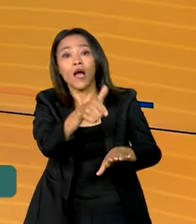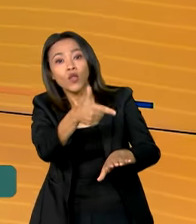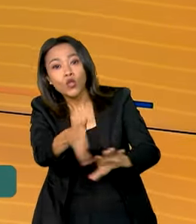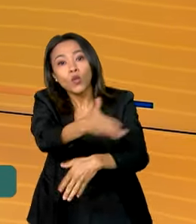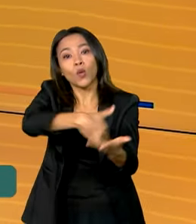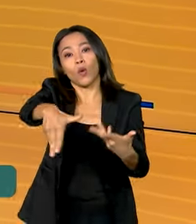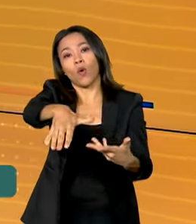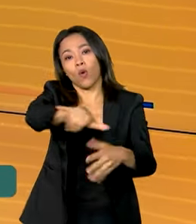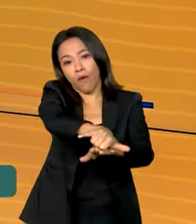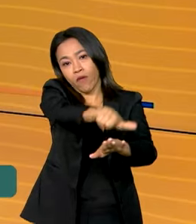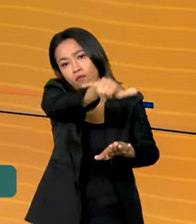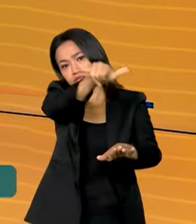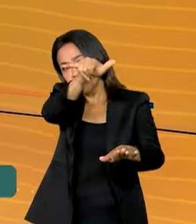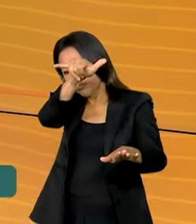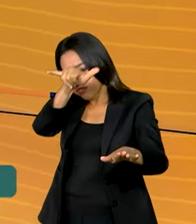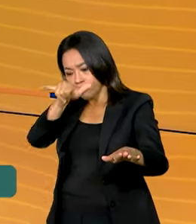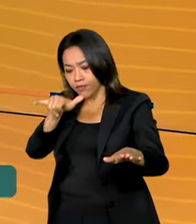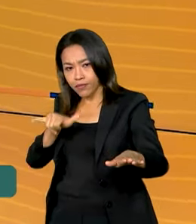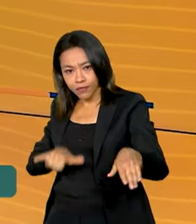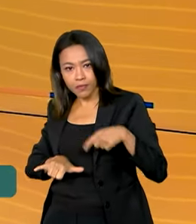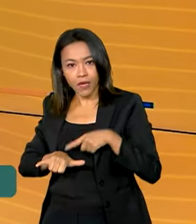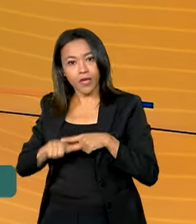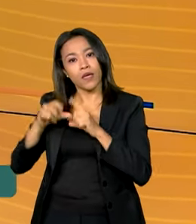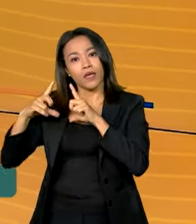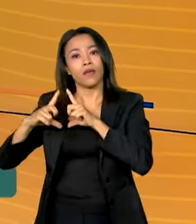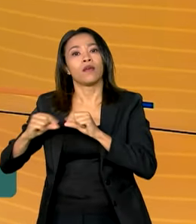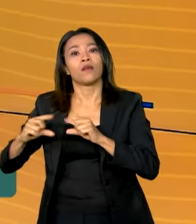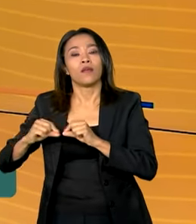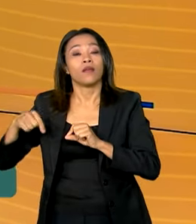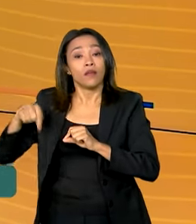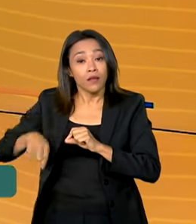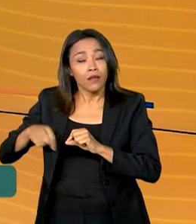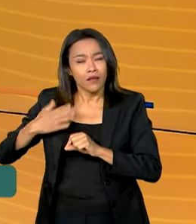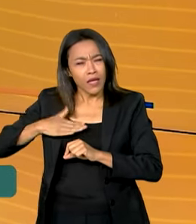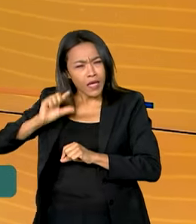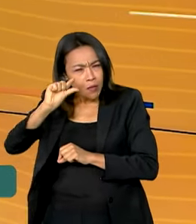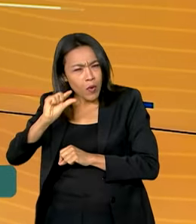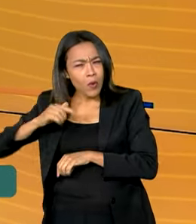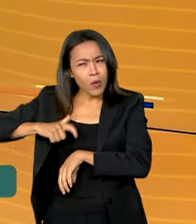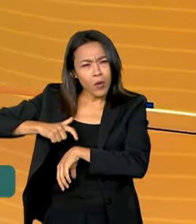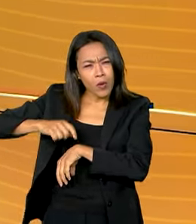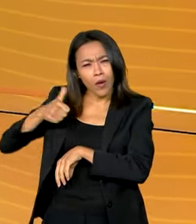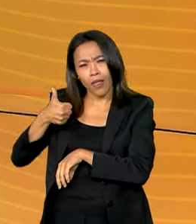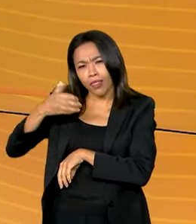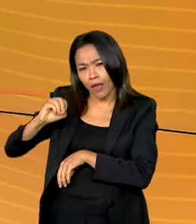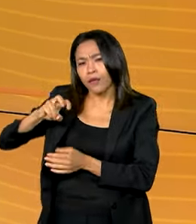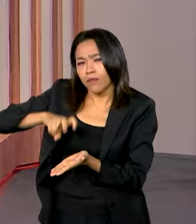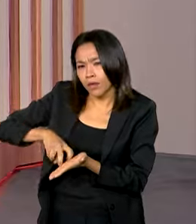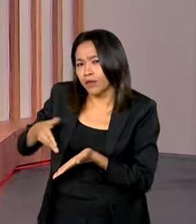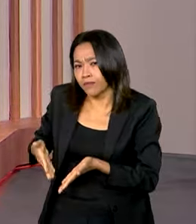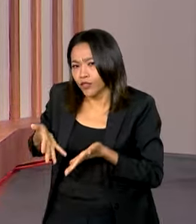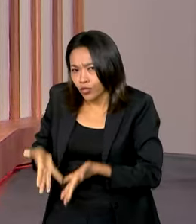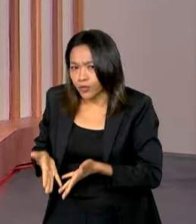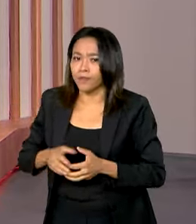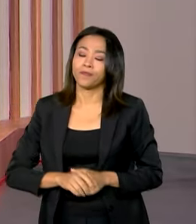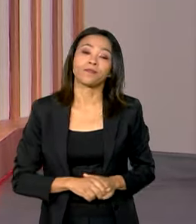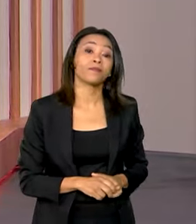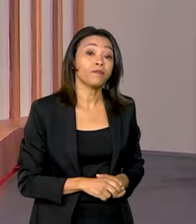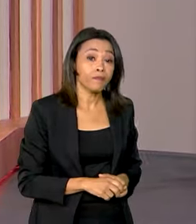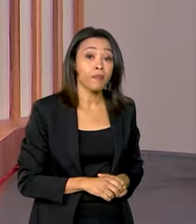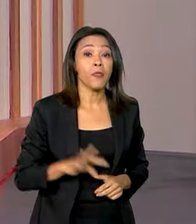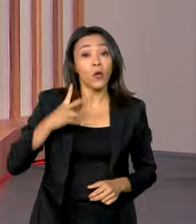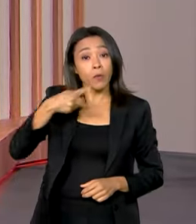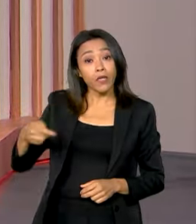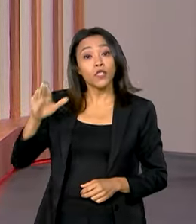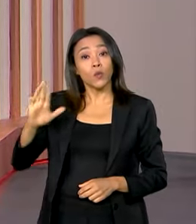avião que deve pousar aqui na base aérea de Brasília daqui a pouco por volta das 10 da manhã o presidente Lula